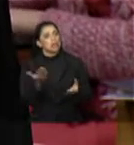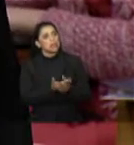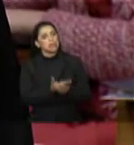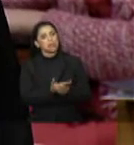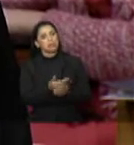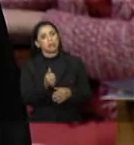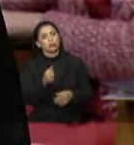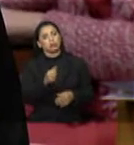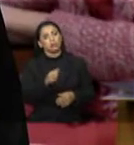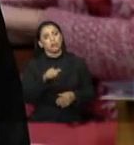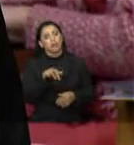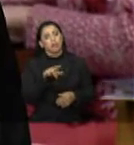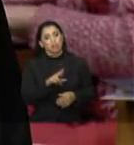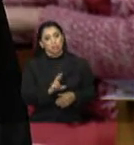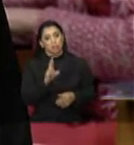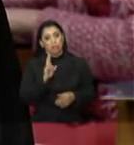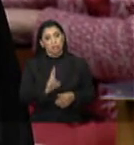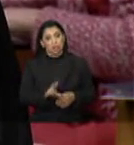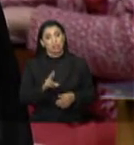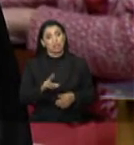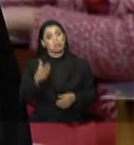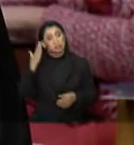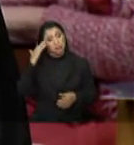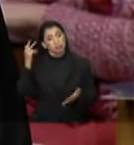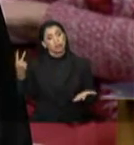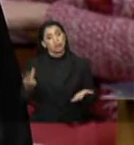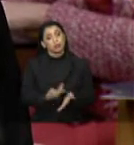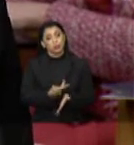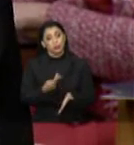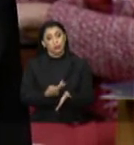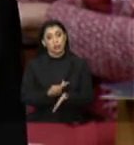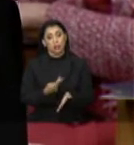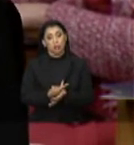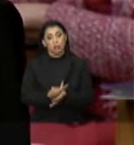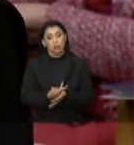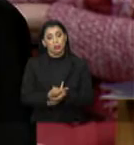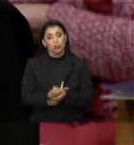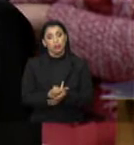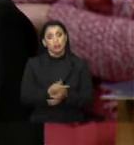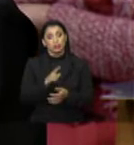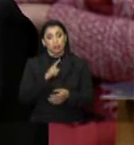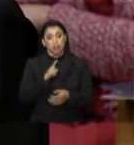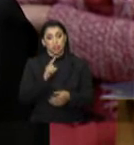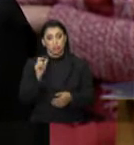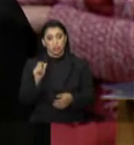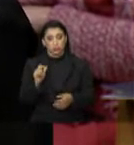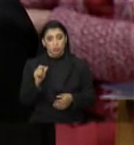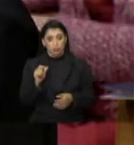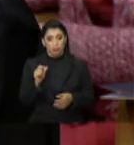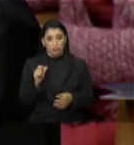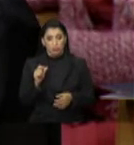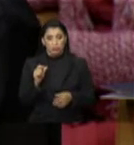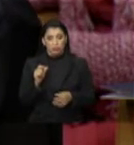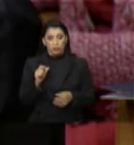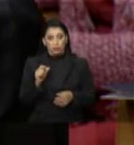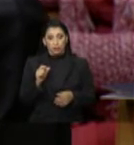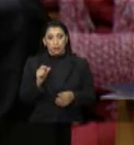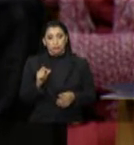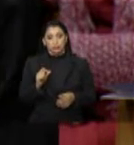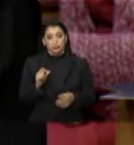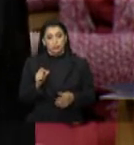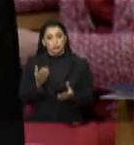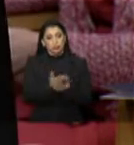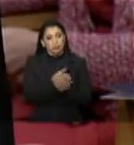absolutamente convicta que nós estamos diante de um erro de fato né partiu-se de uma premissa Fátima equivocada dos Autos